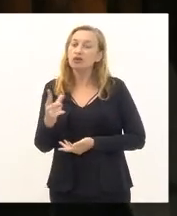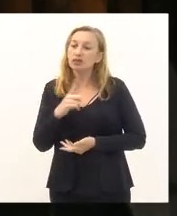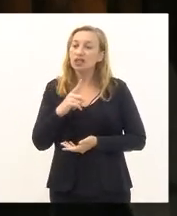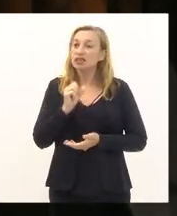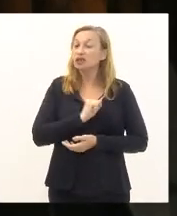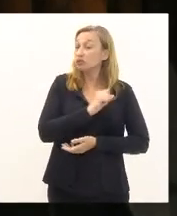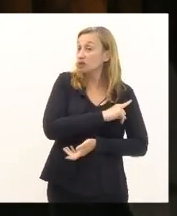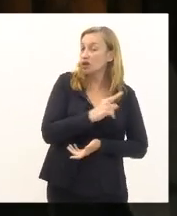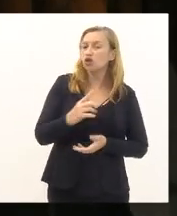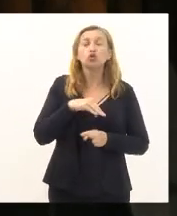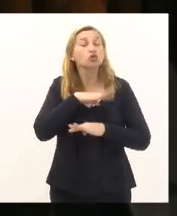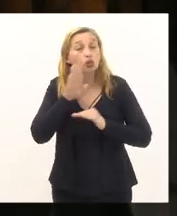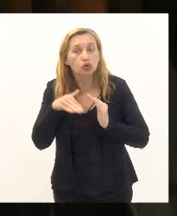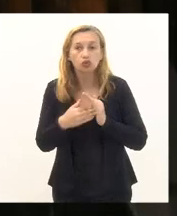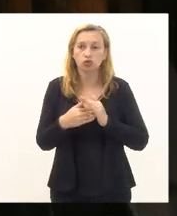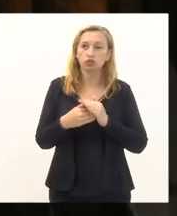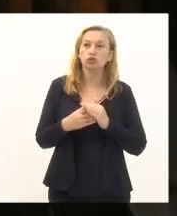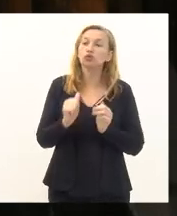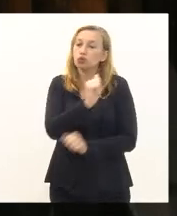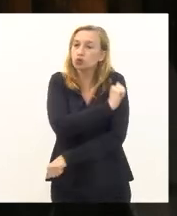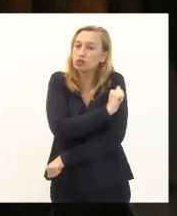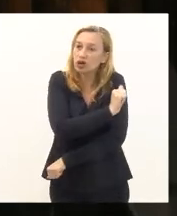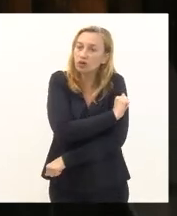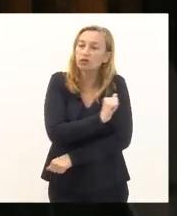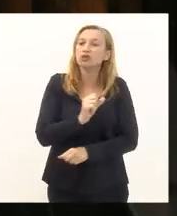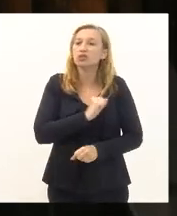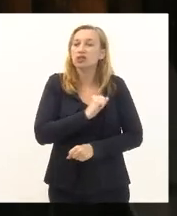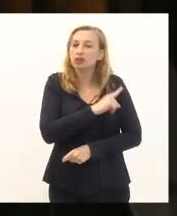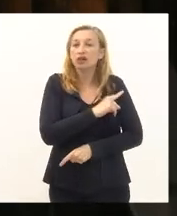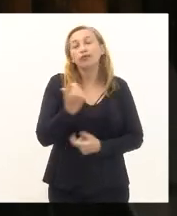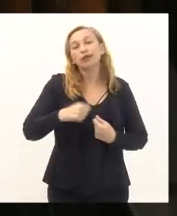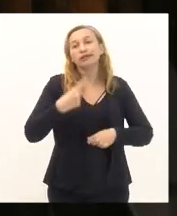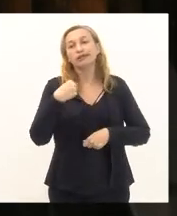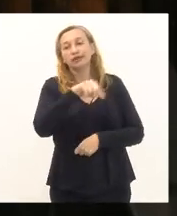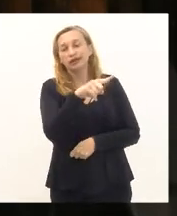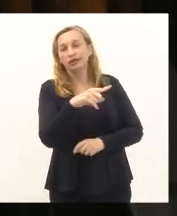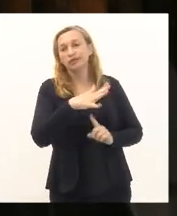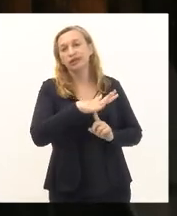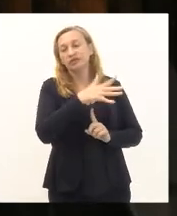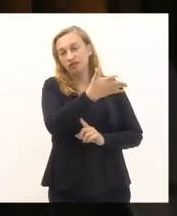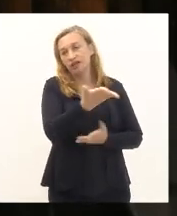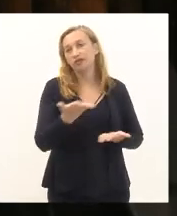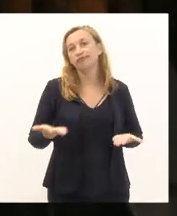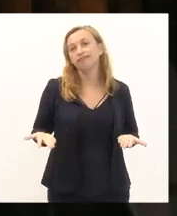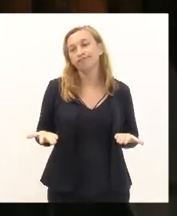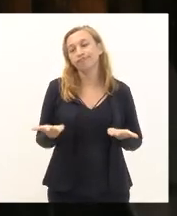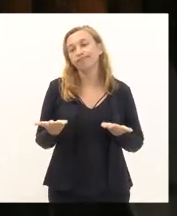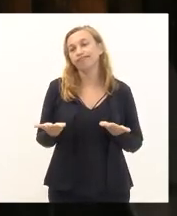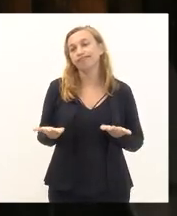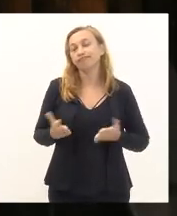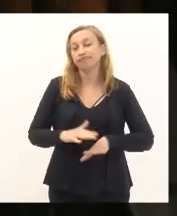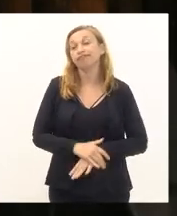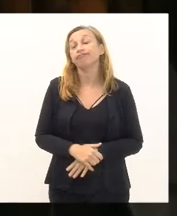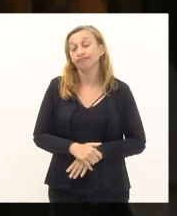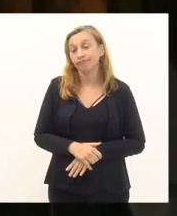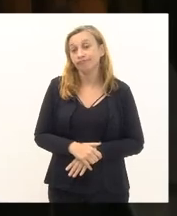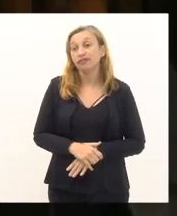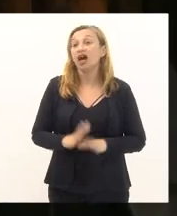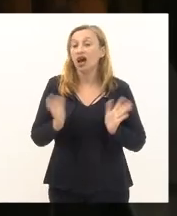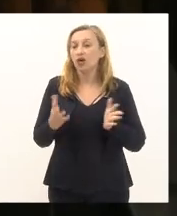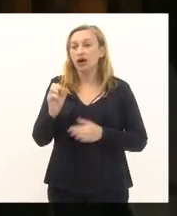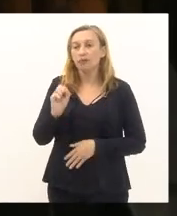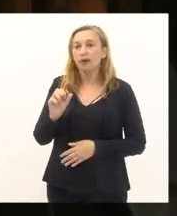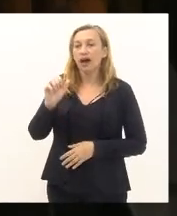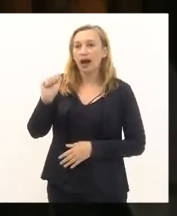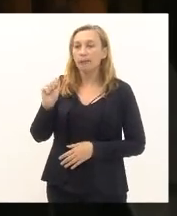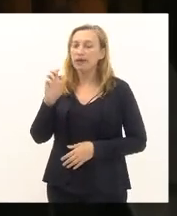Gonçalo. Todos os alunos de São Gonçalo têm que ir para essa, da rede estadual, têm que ir para essa feira Ler para Valer. Agora, para a Bienal